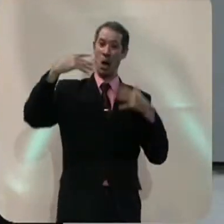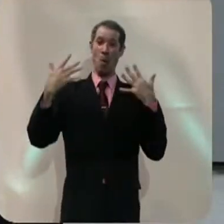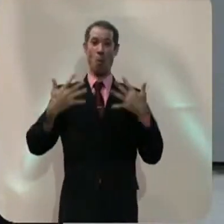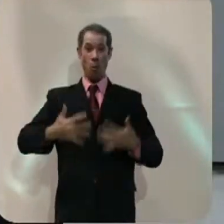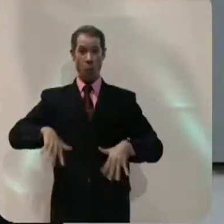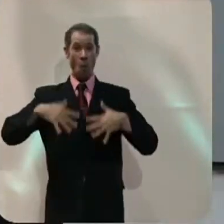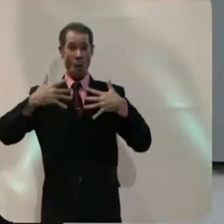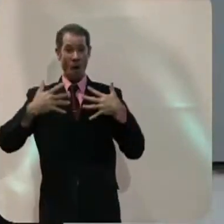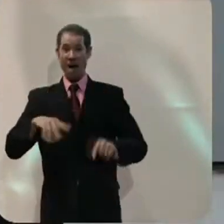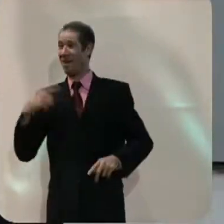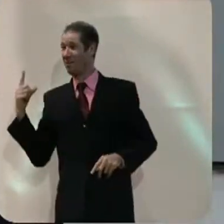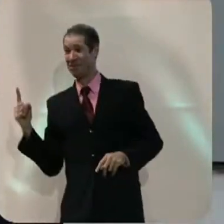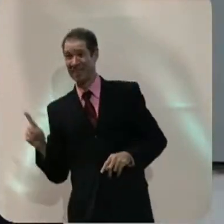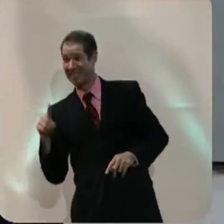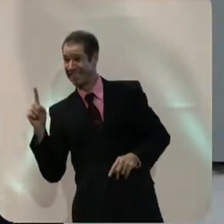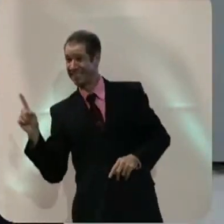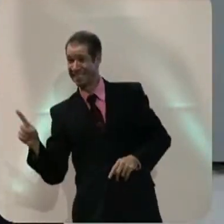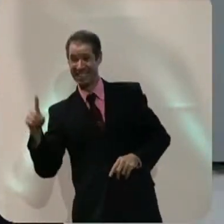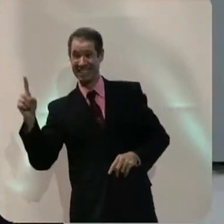impressionante,